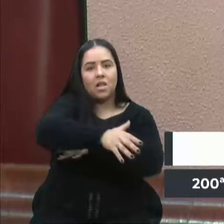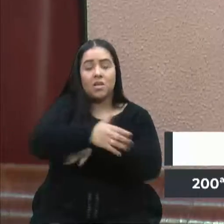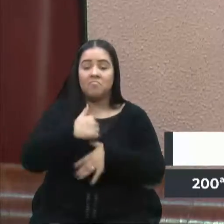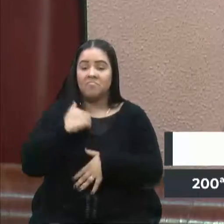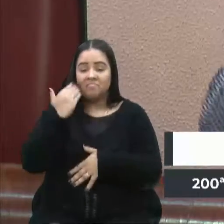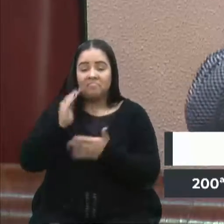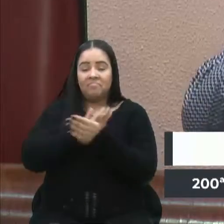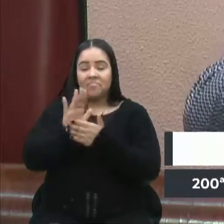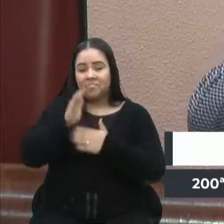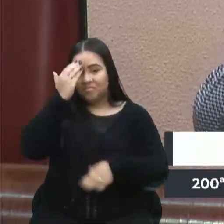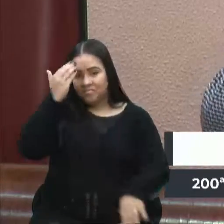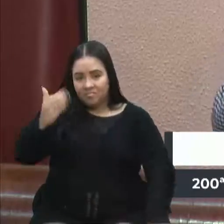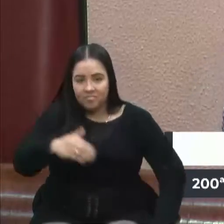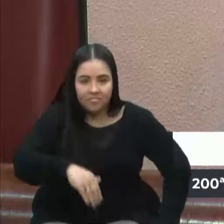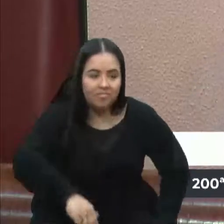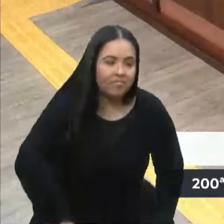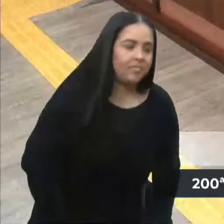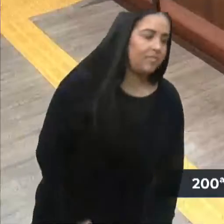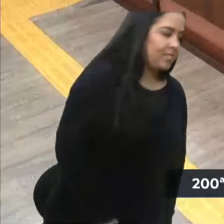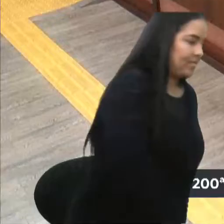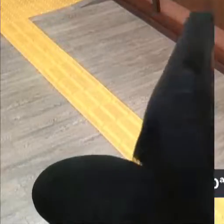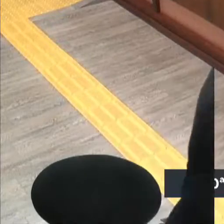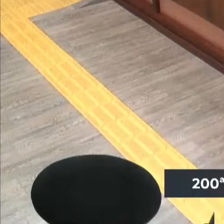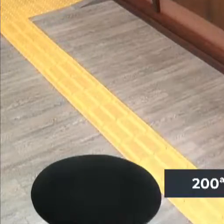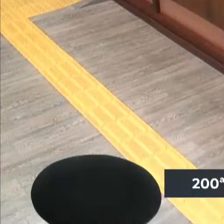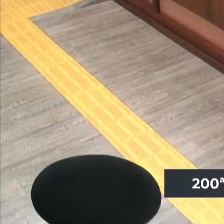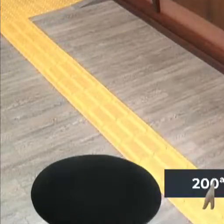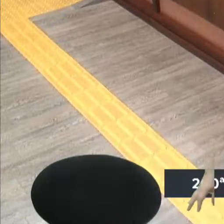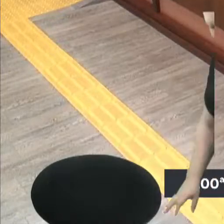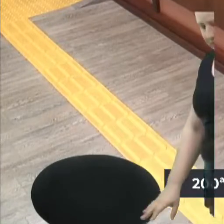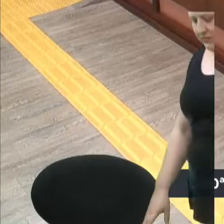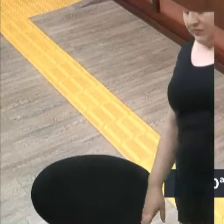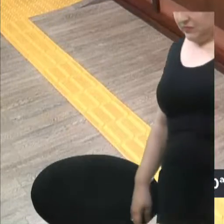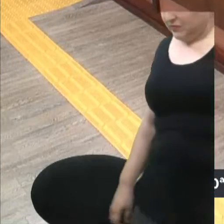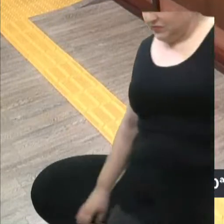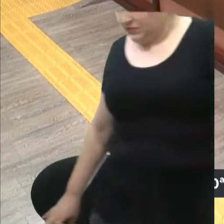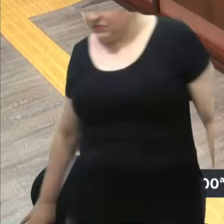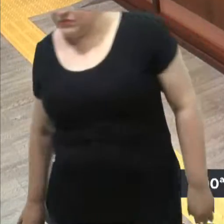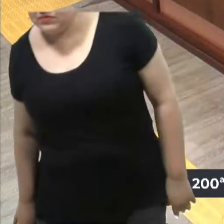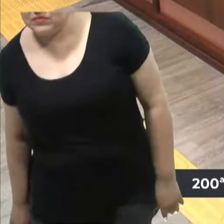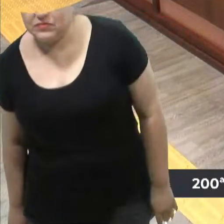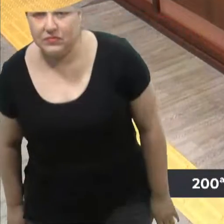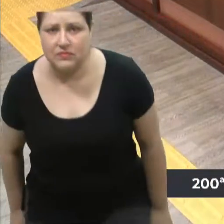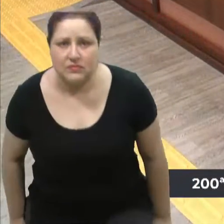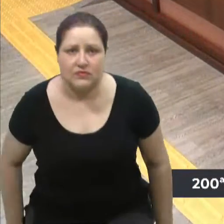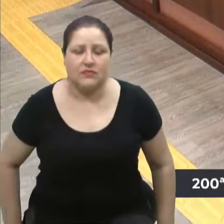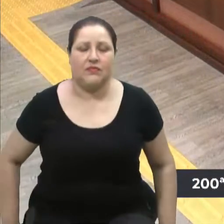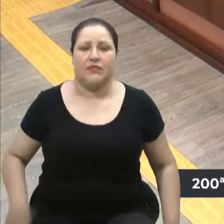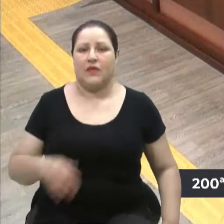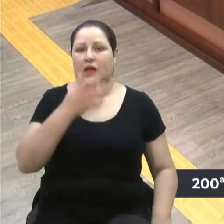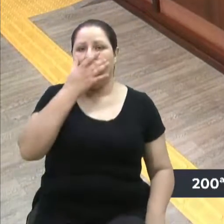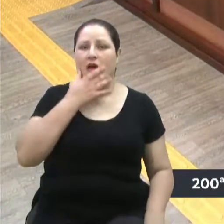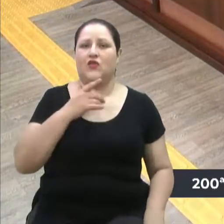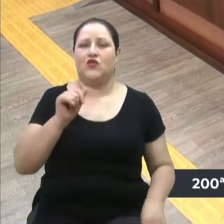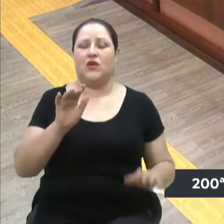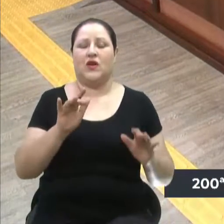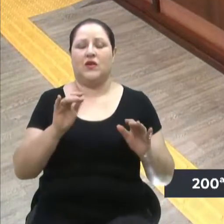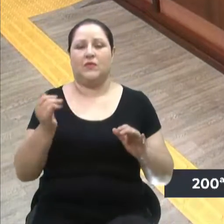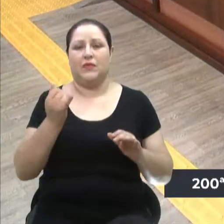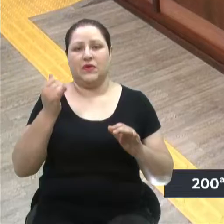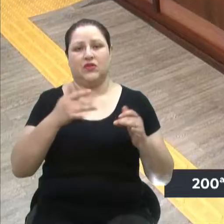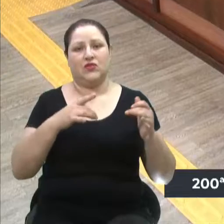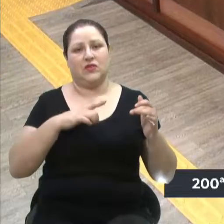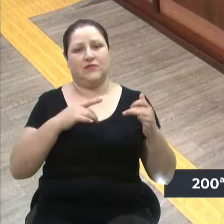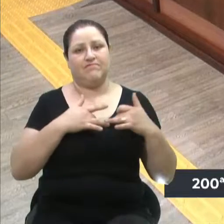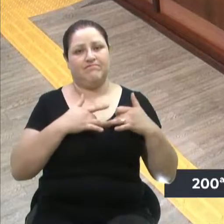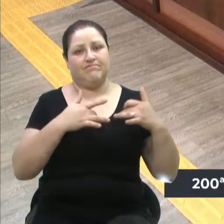nada. Obrigado. Eu acho que é importante a gente ser solidário, né, porque A dor ela é igual, ela é comum a todos, então